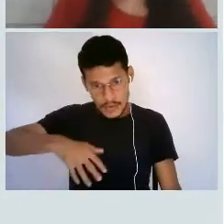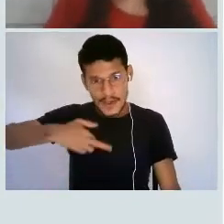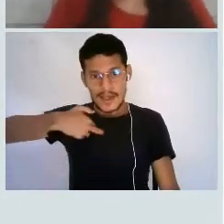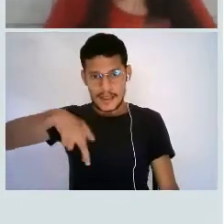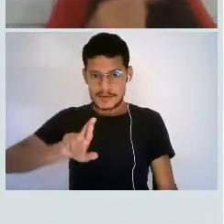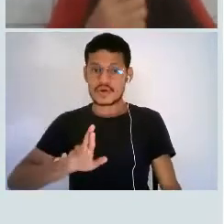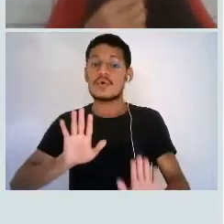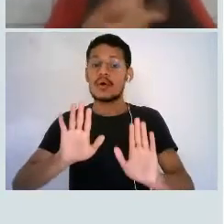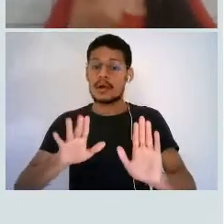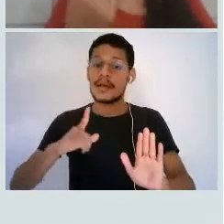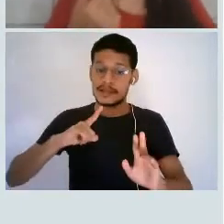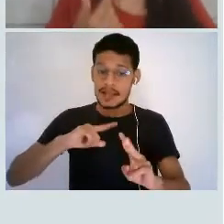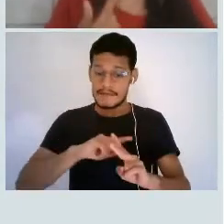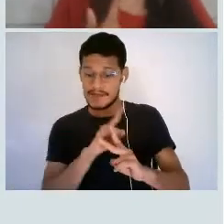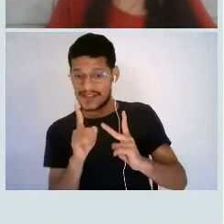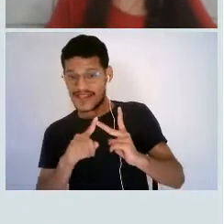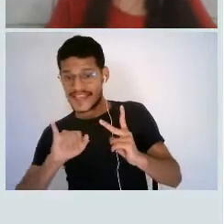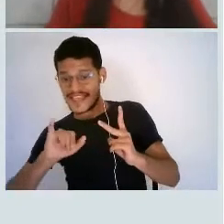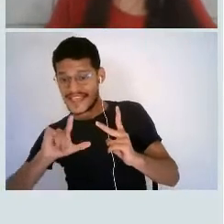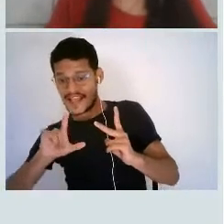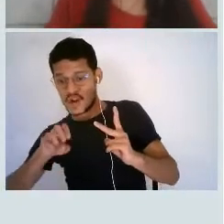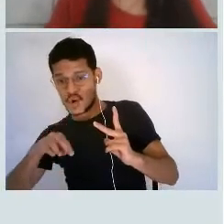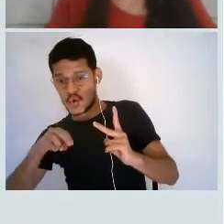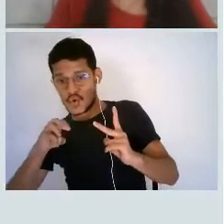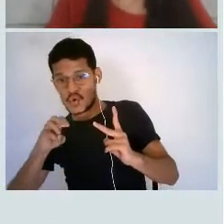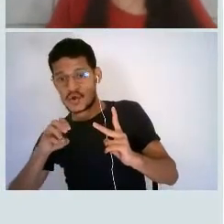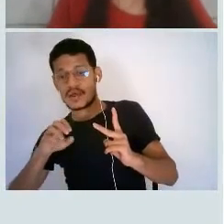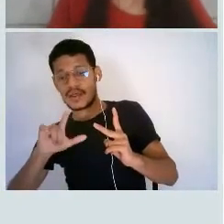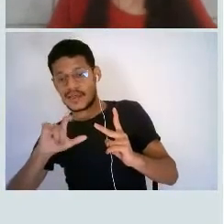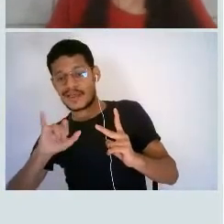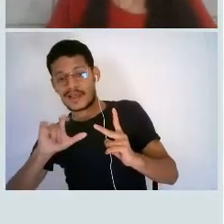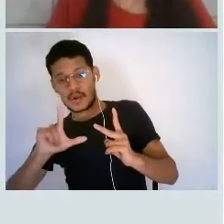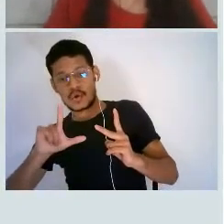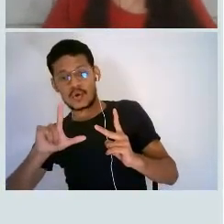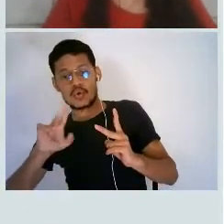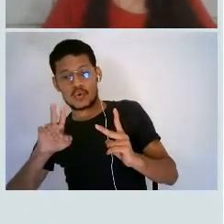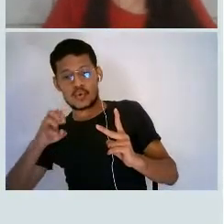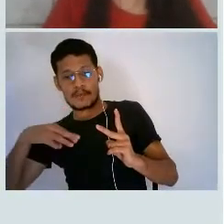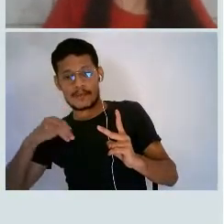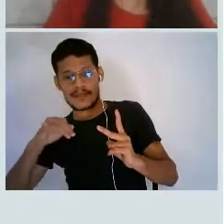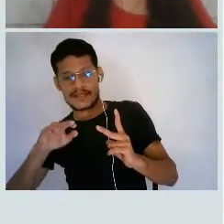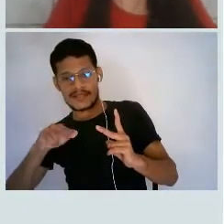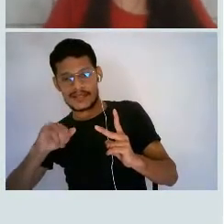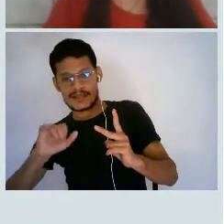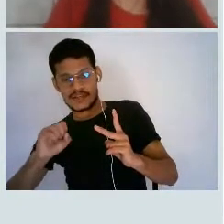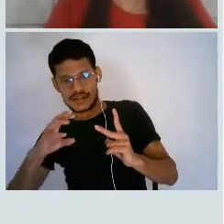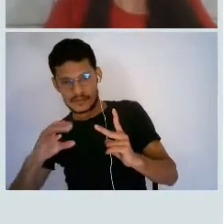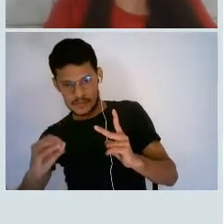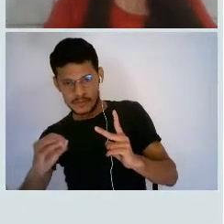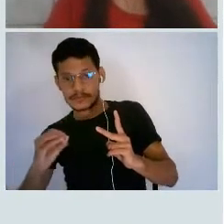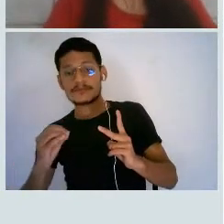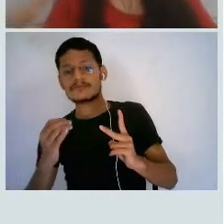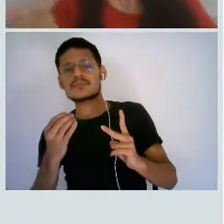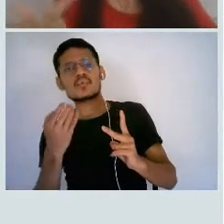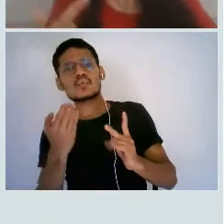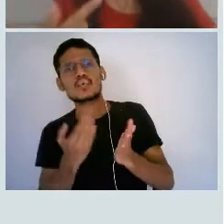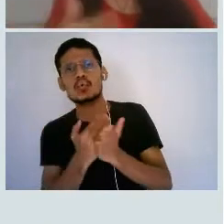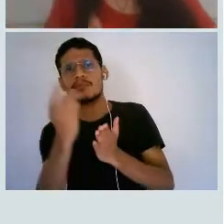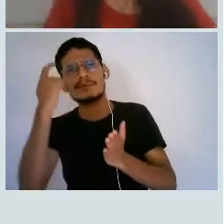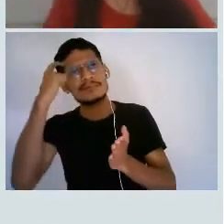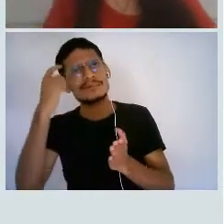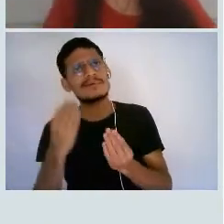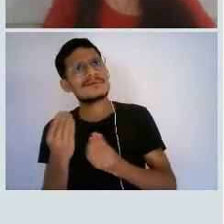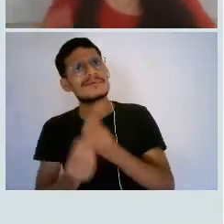iluminismo, começa-se a refletir sobre de que forma o pensamento e